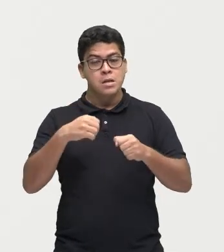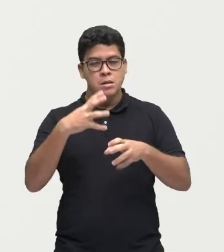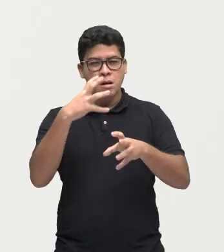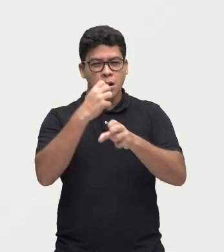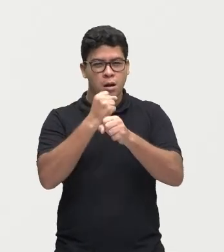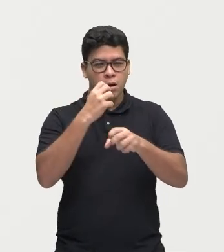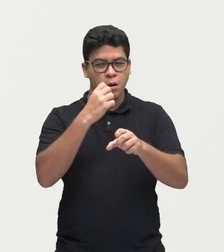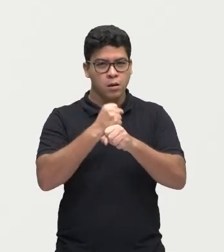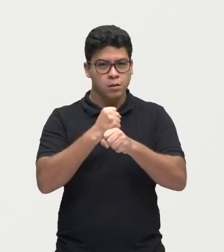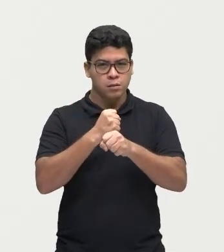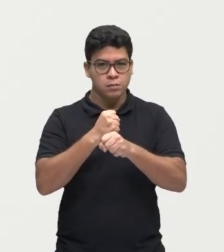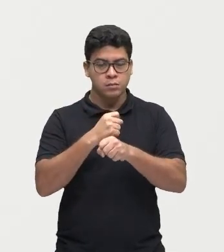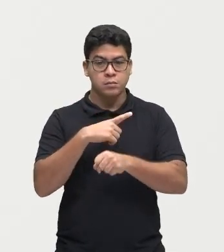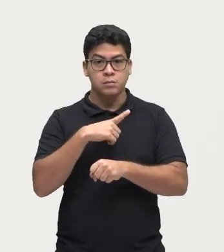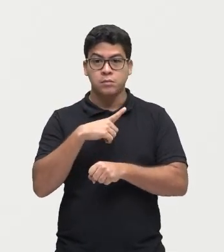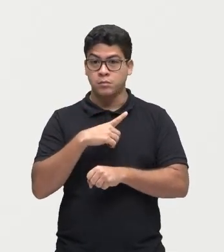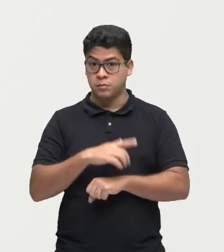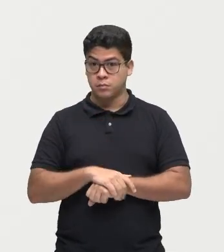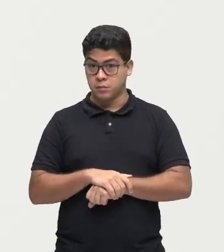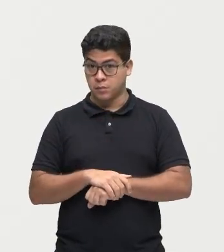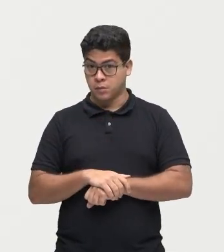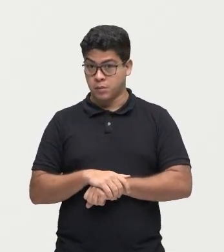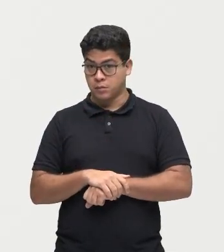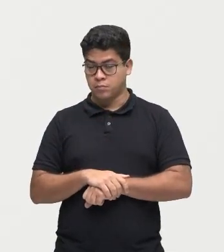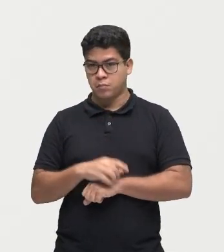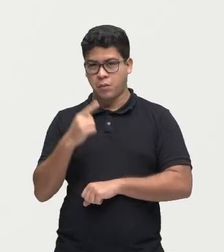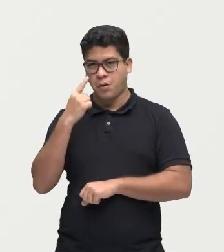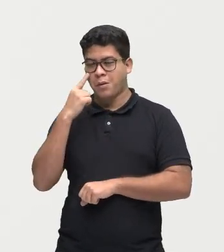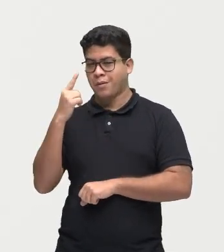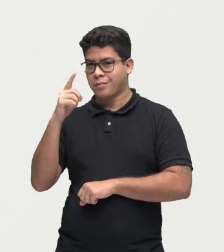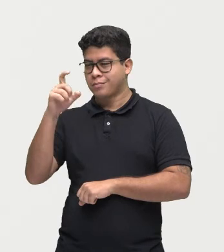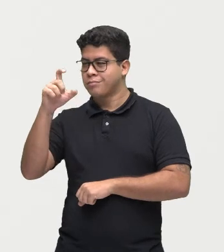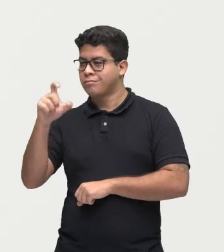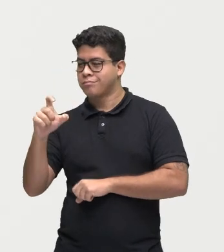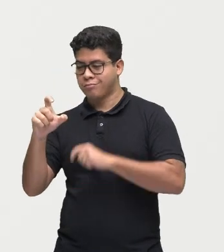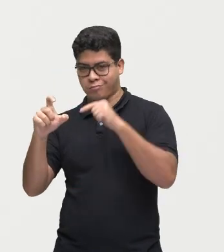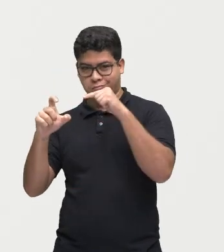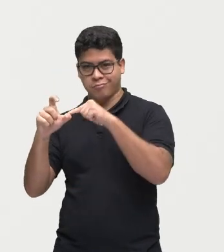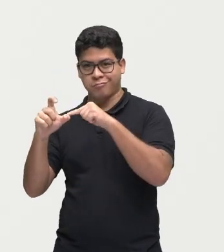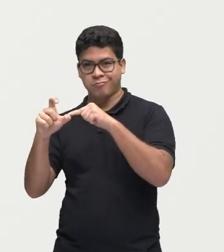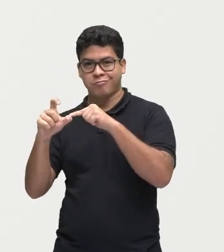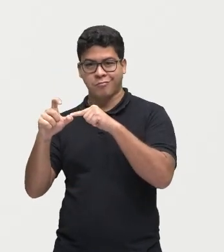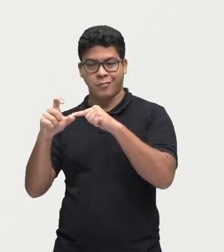máquinas, ou seja, o X vai estar bem aqui na direção das máquinas,